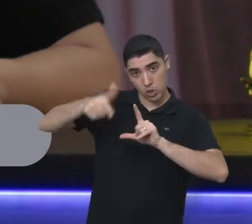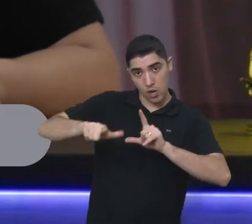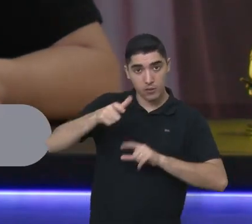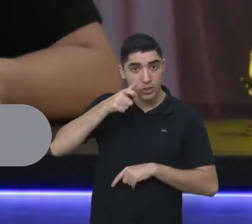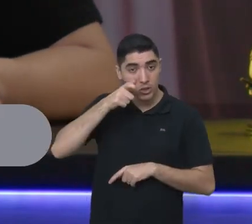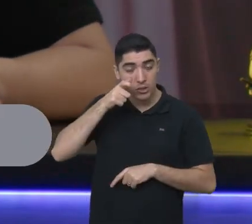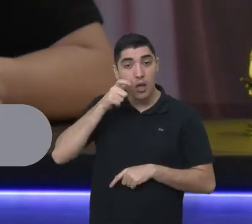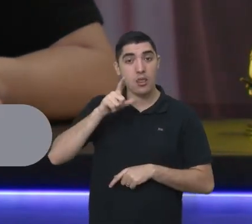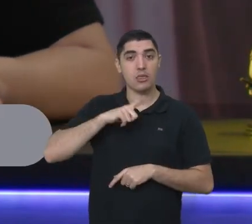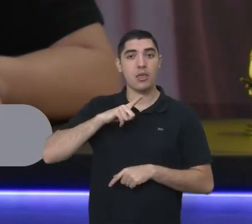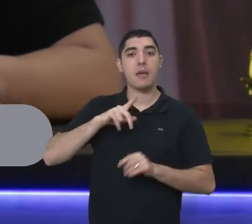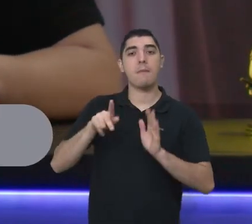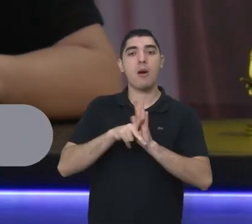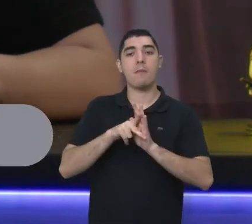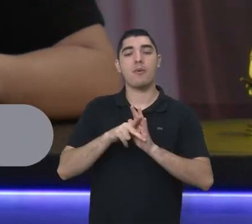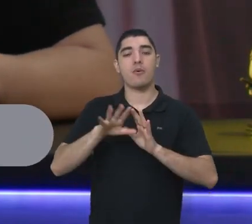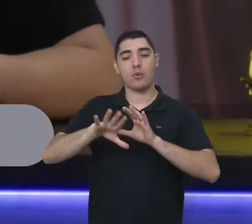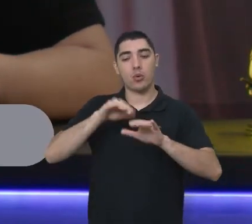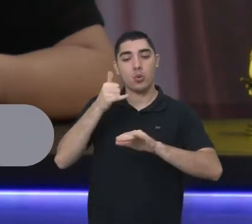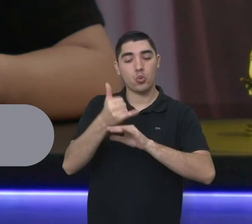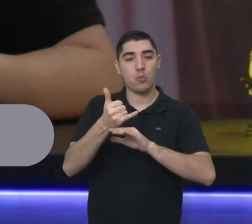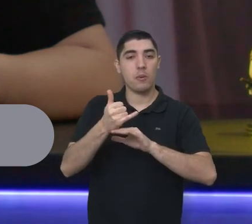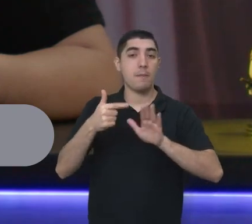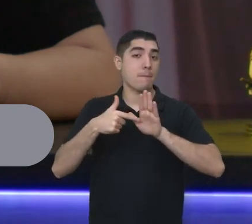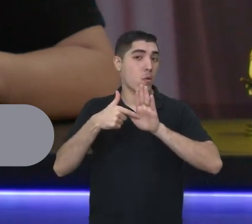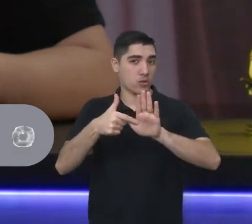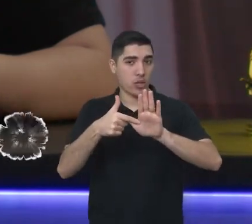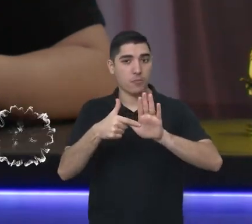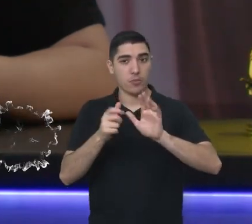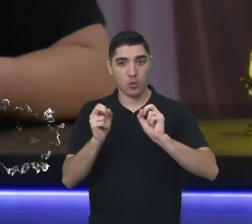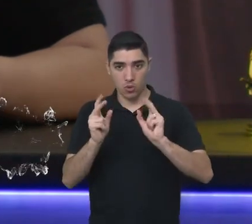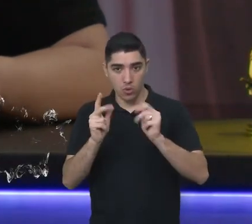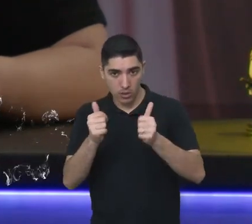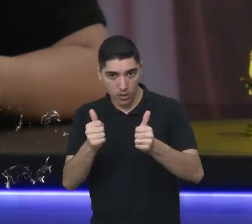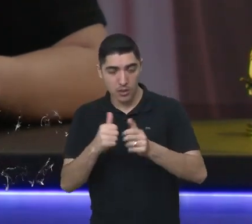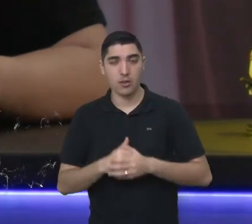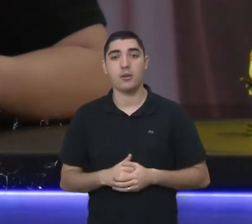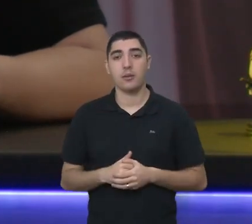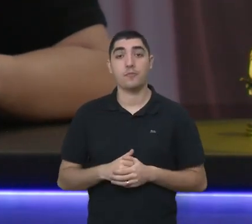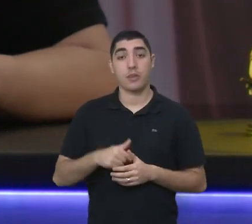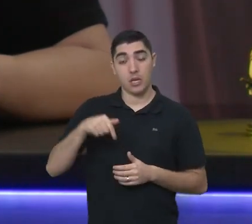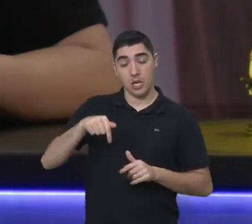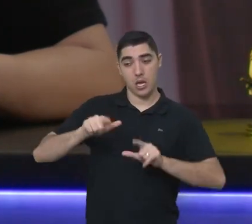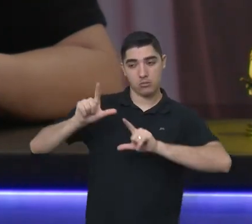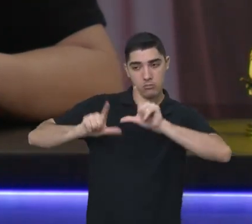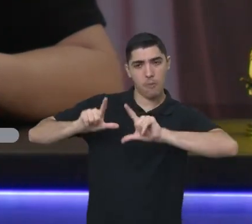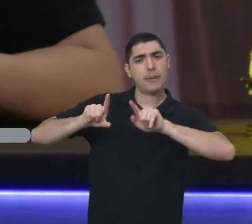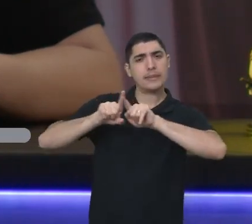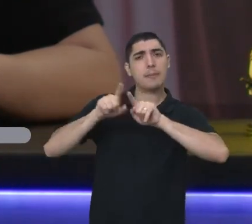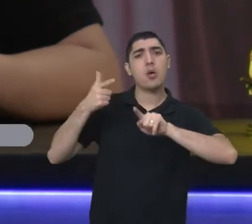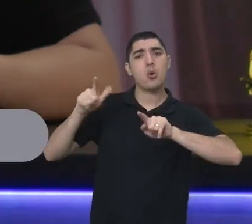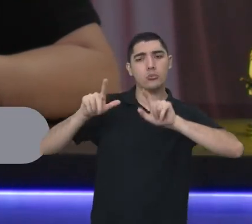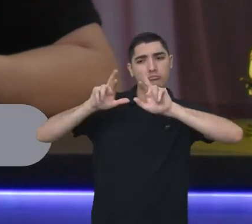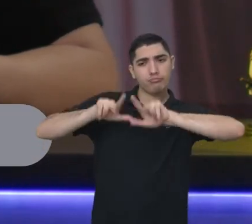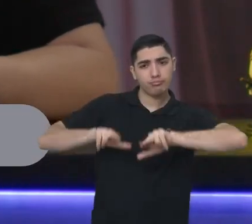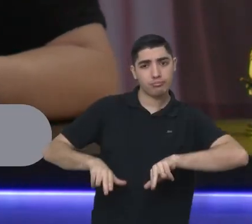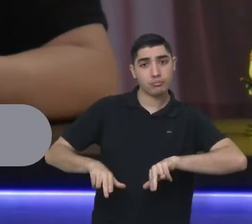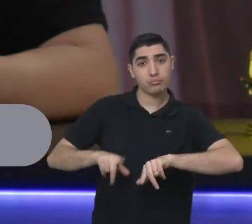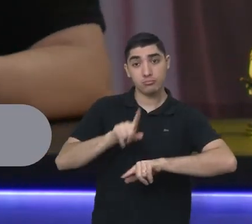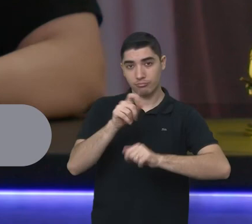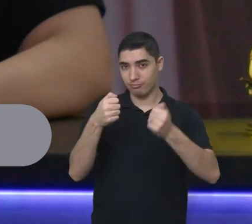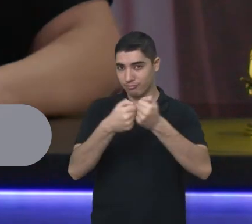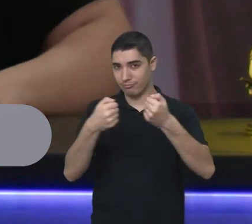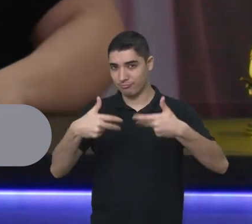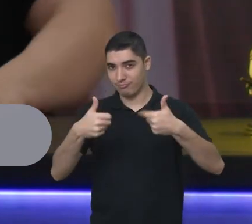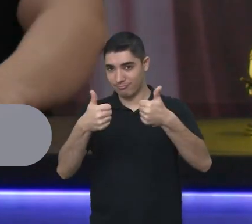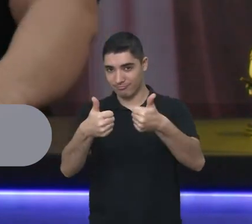vai estar na descrição do nosso YouTube aqui, tá bom? Esse programa e os outros que já passaram também, tá? Fica